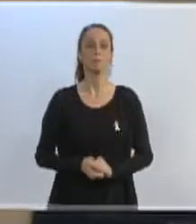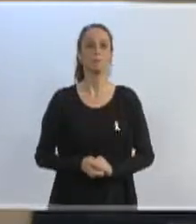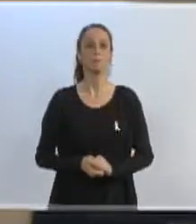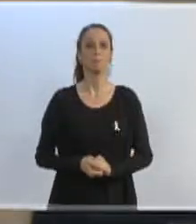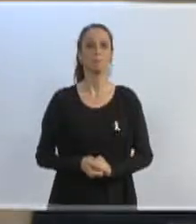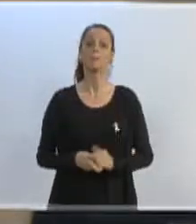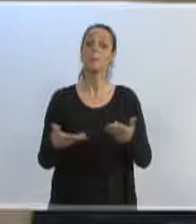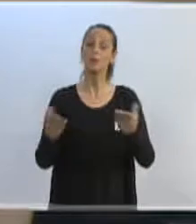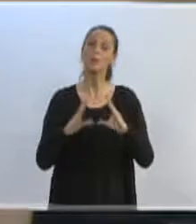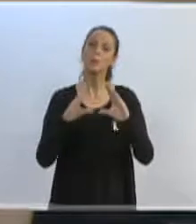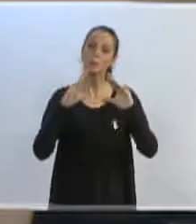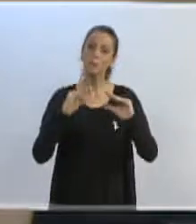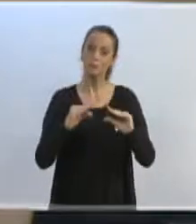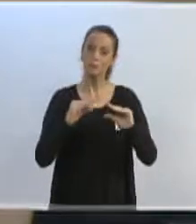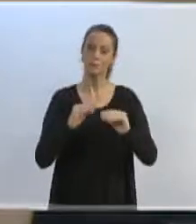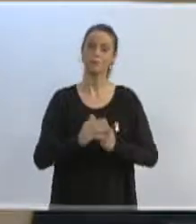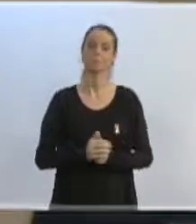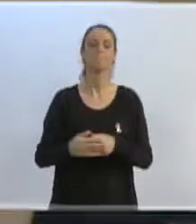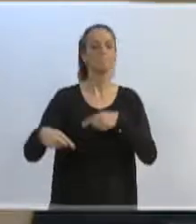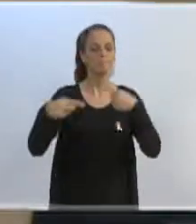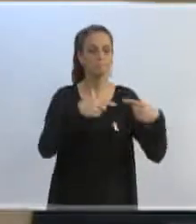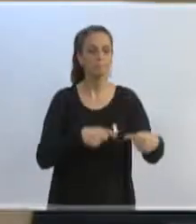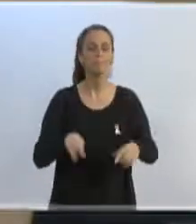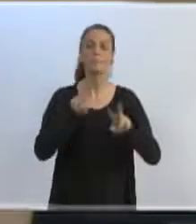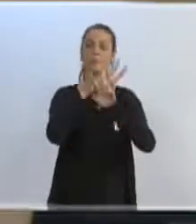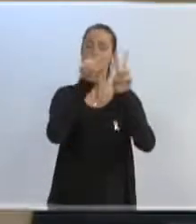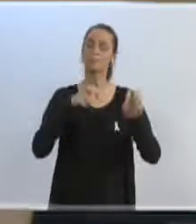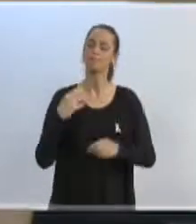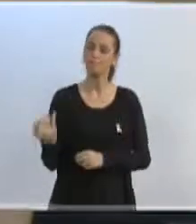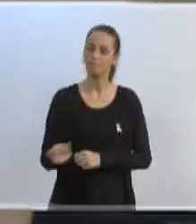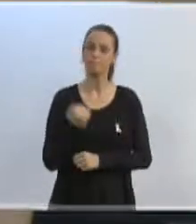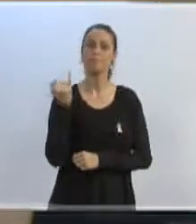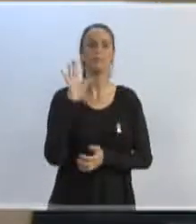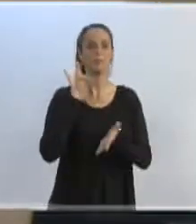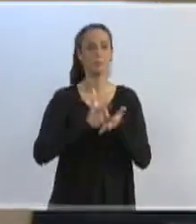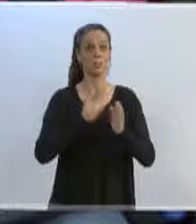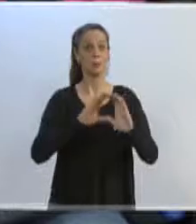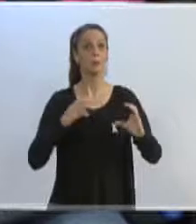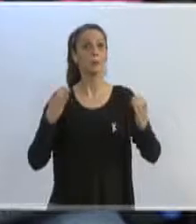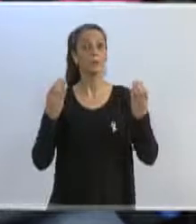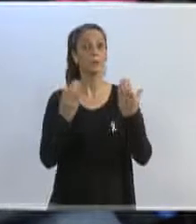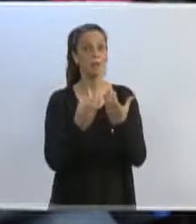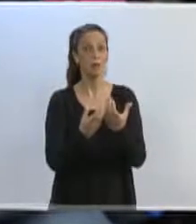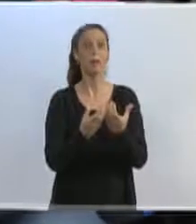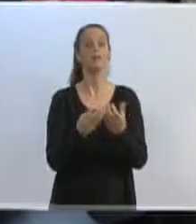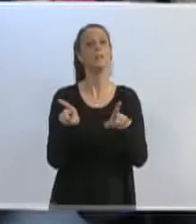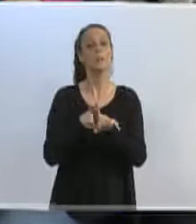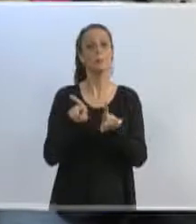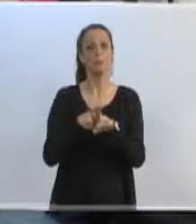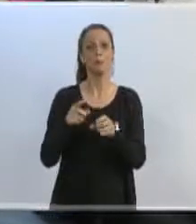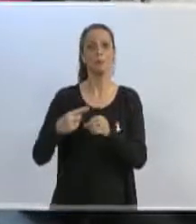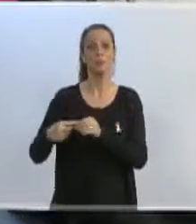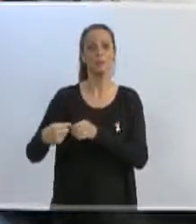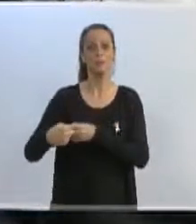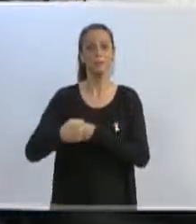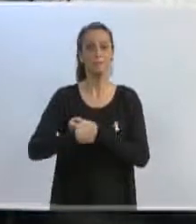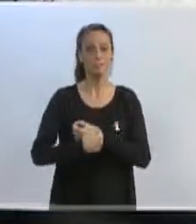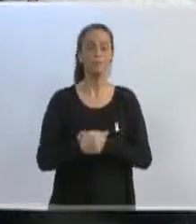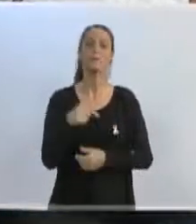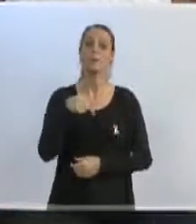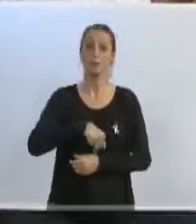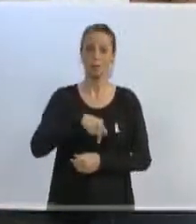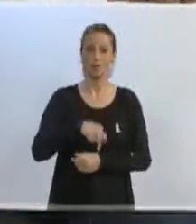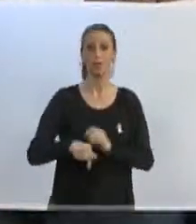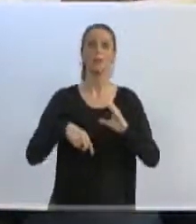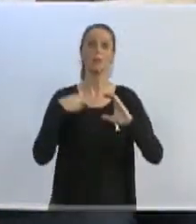aqui nessa noite discutindo esse assunto tão importante para a nossa comunidade, tão importante para a nossa cidade, aqui